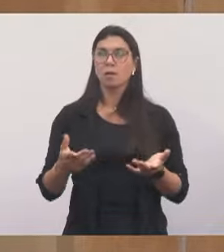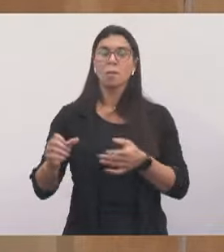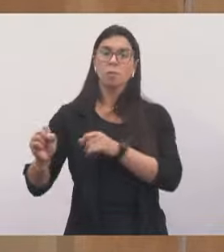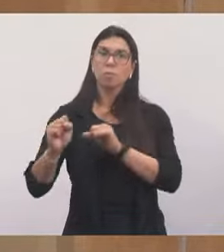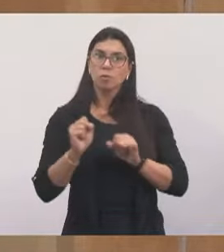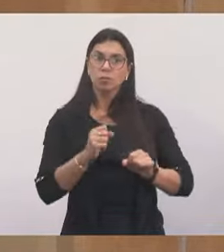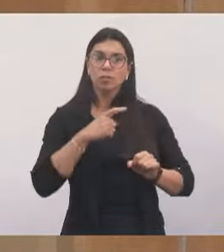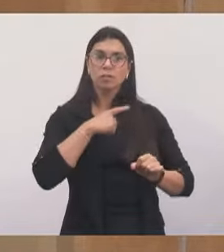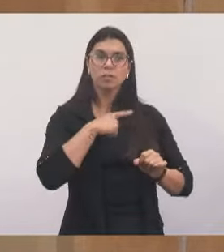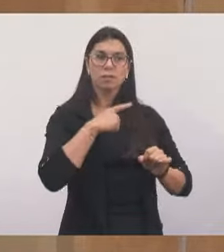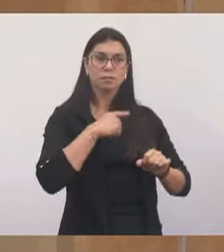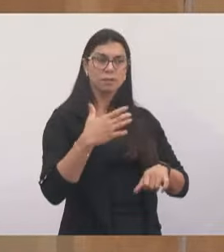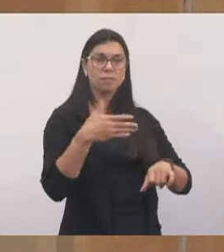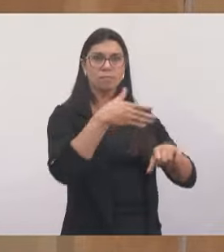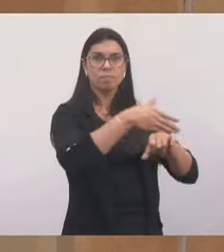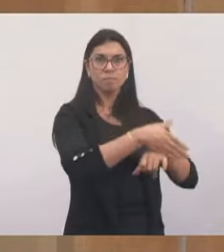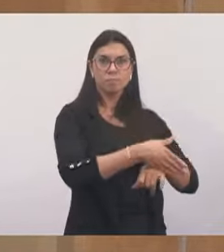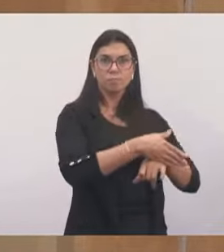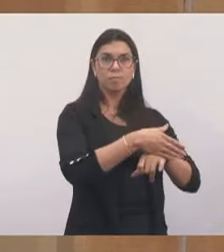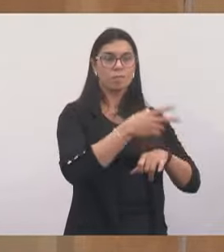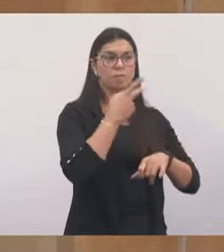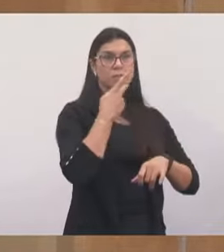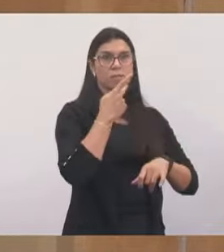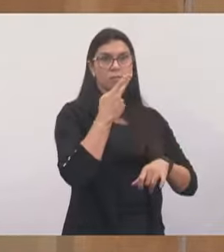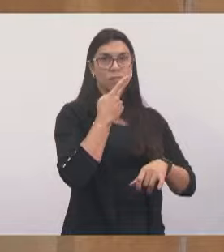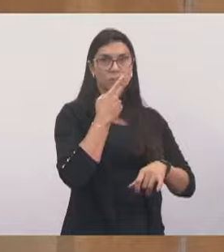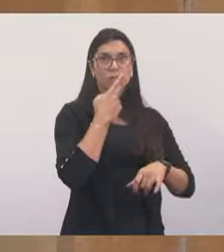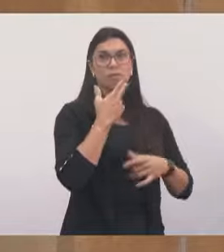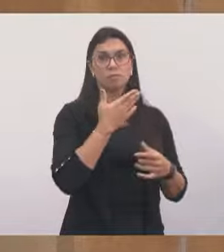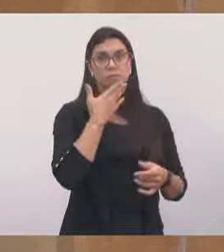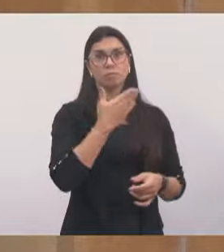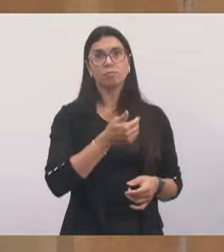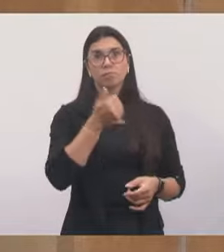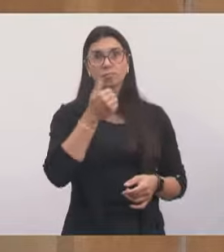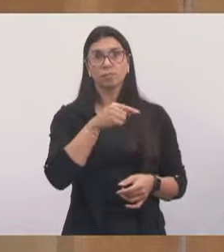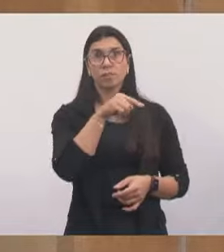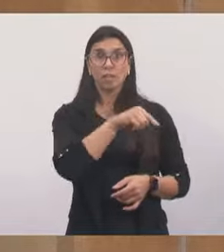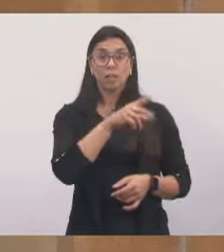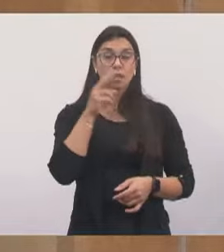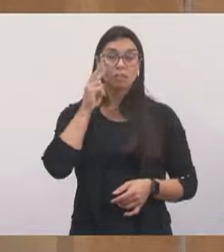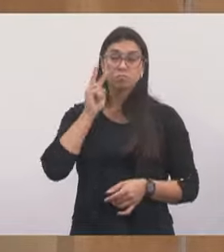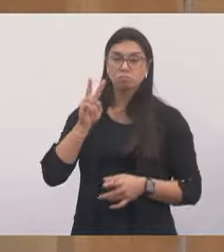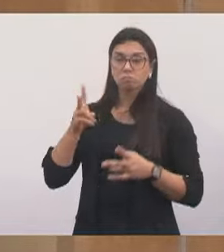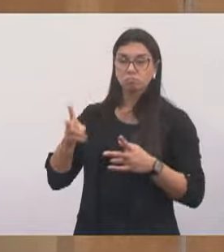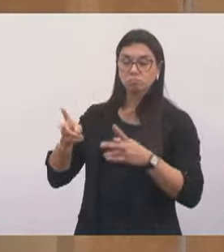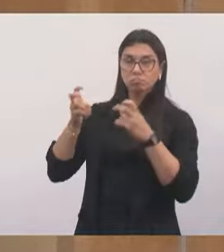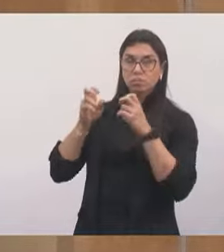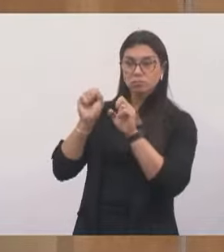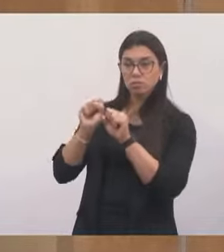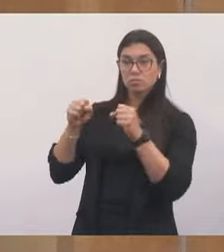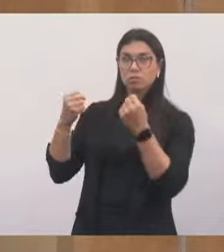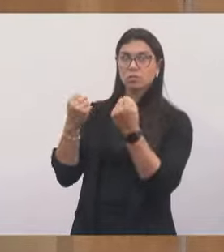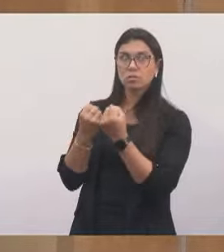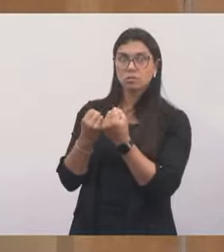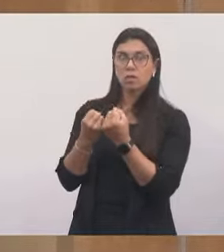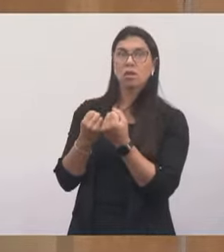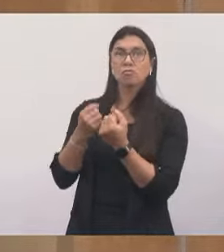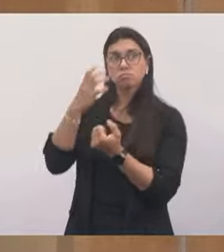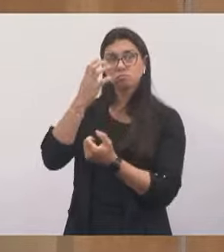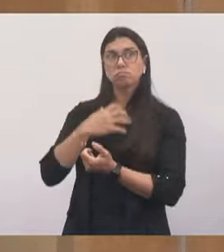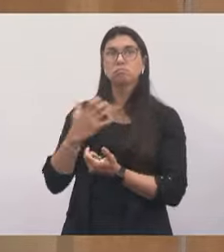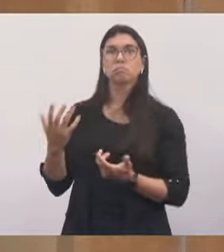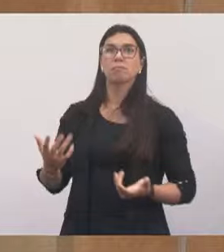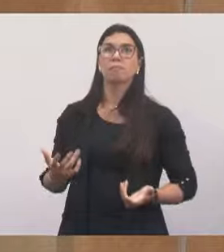chegar a essa empresa, né, uma qualidade melhor. Aí essa empresa vai enxergar essa associação como uma associação